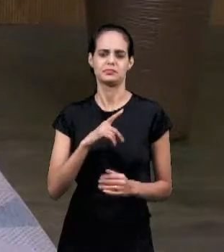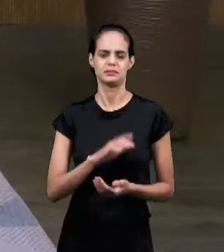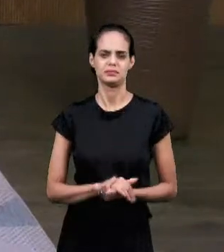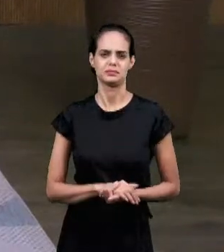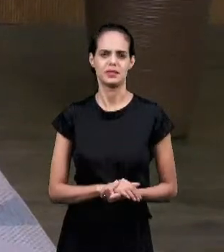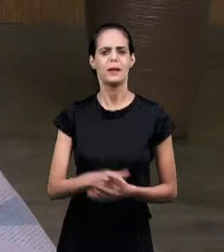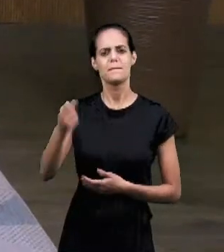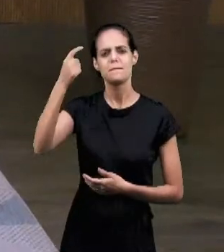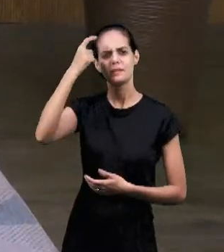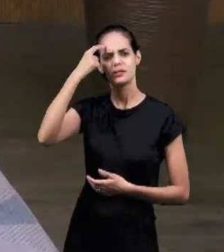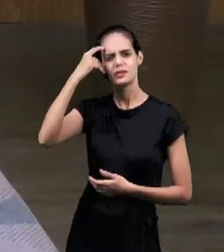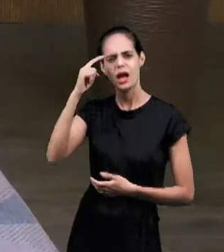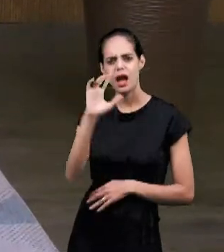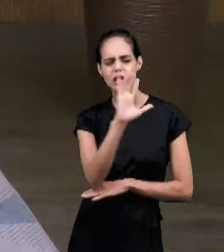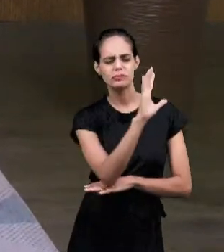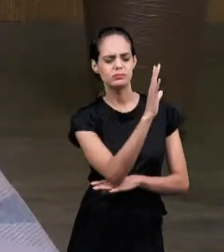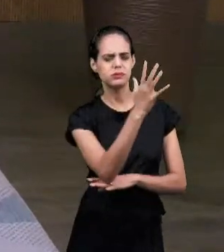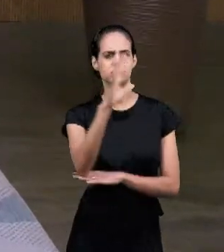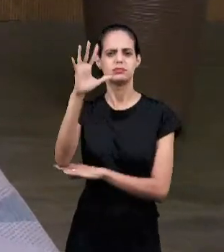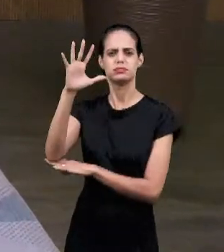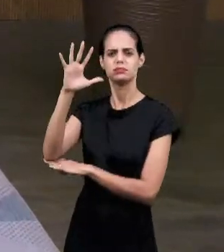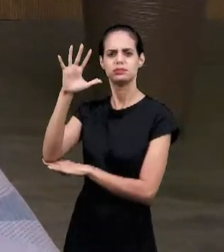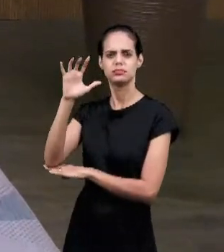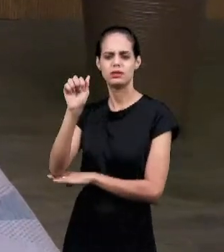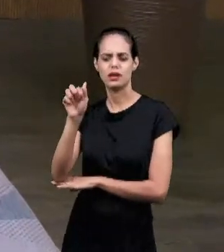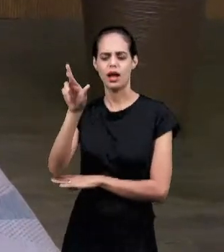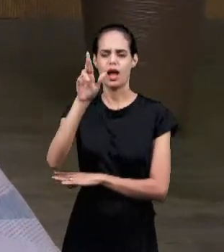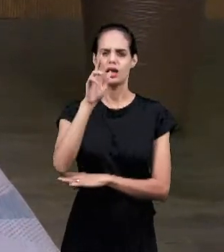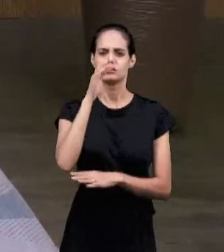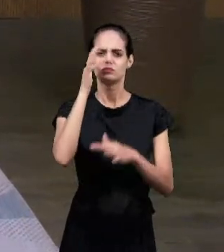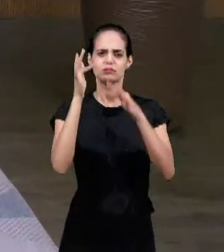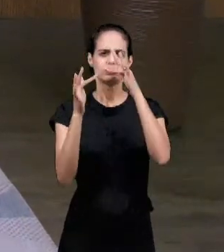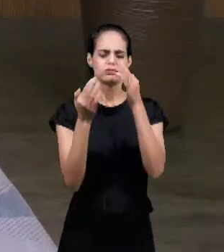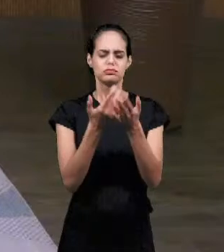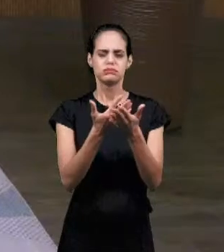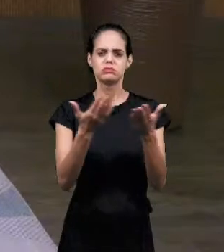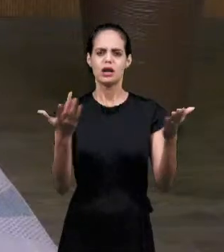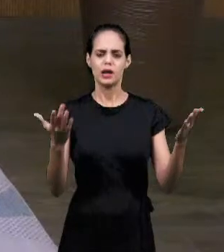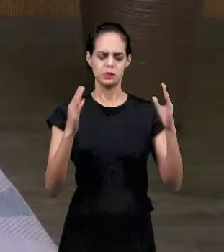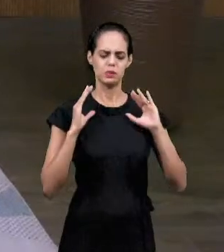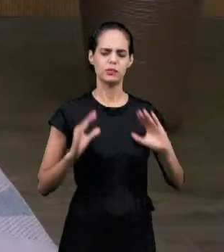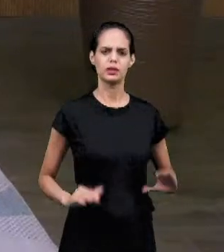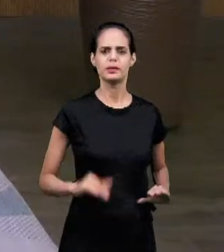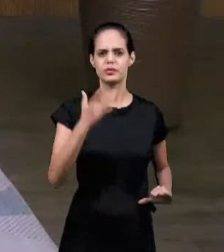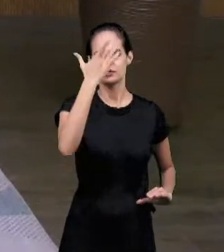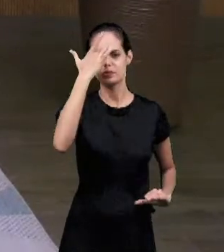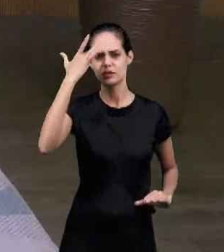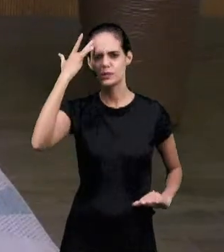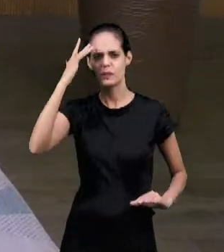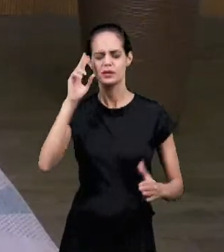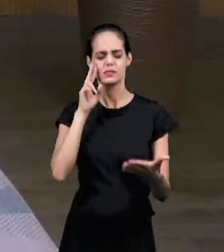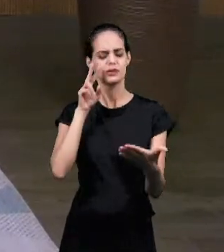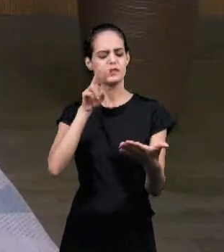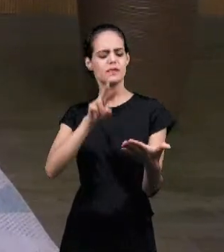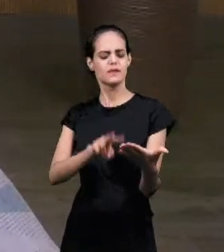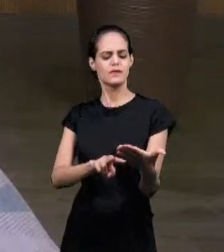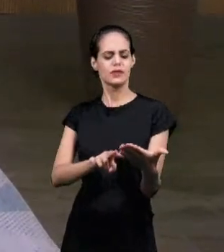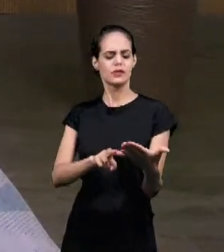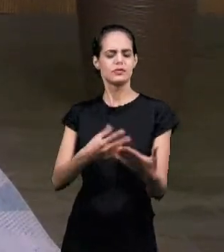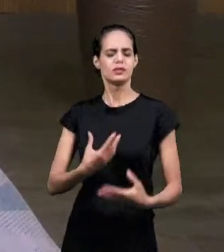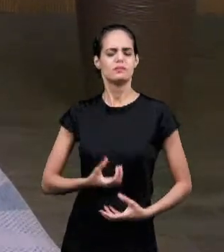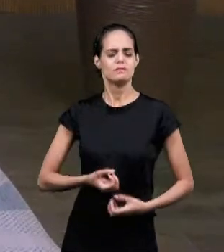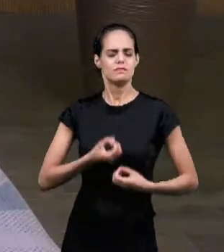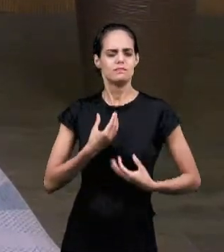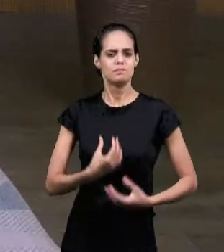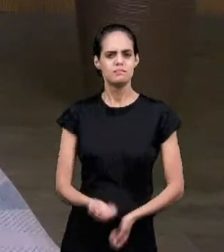natureza, do comportamento das pessoas. E faz uma poesia, uma letra bonita, e realmente se emociona. Você fica emocionado, porque é uma coisa que você está vendo,